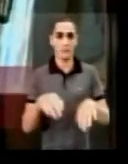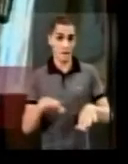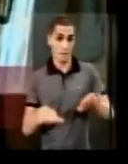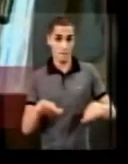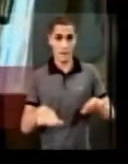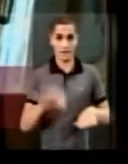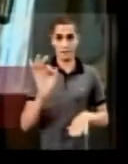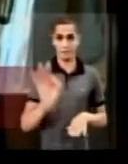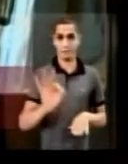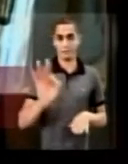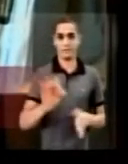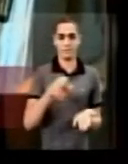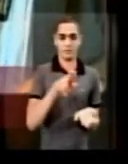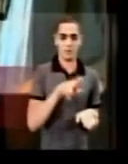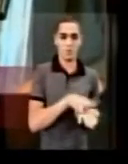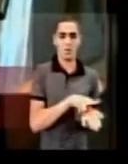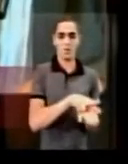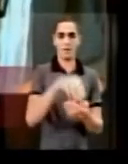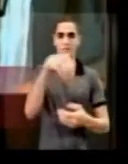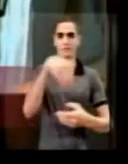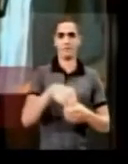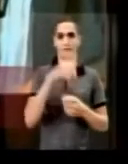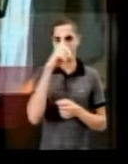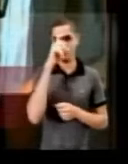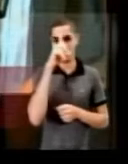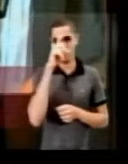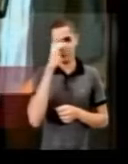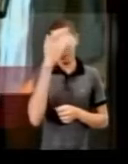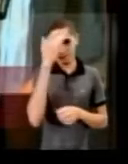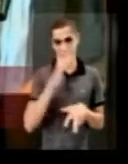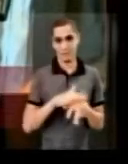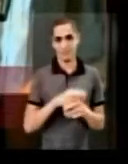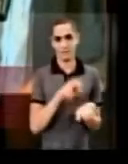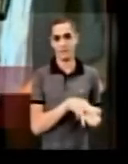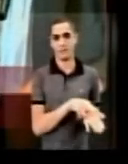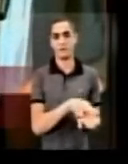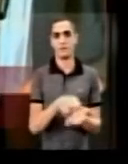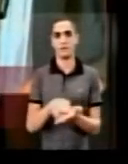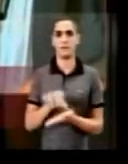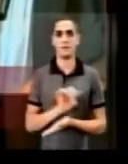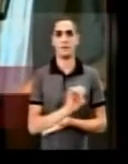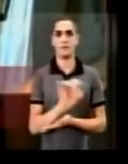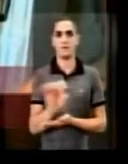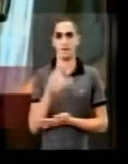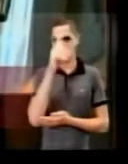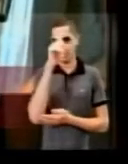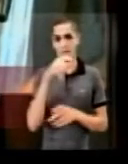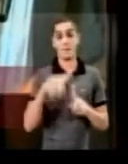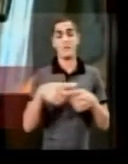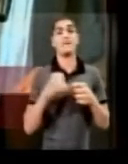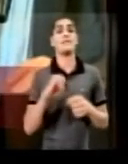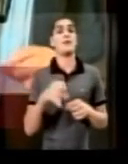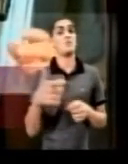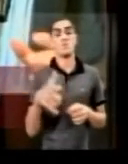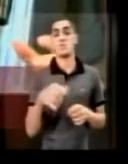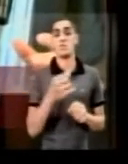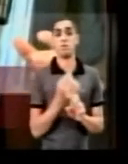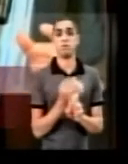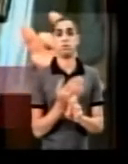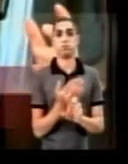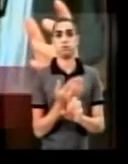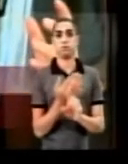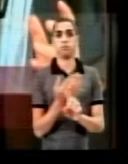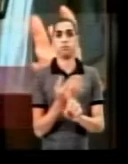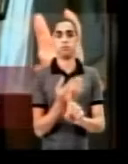houver ocorrerem os cuidados pessoais, de distanciamento, de